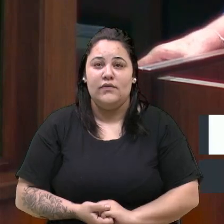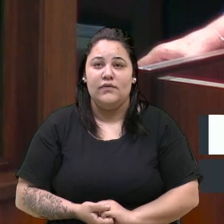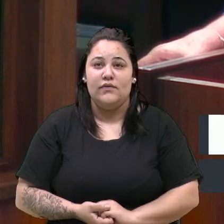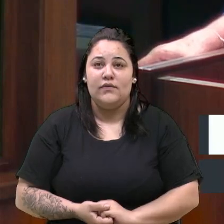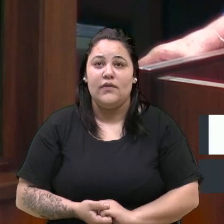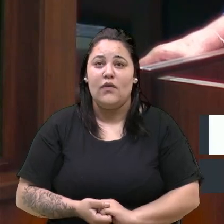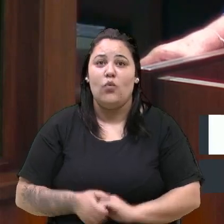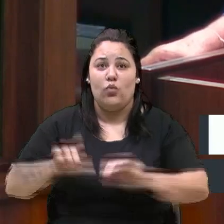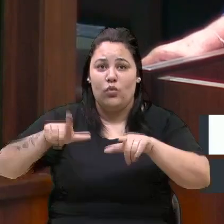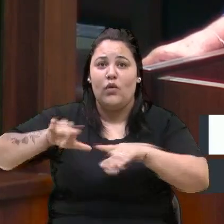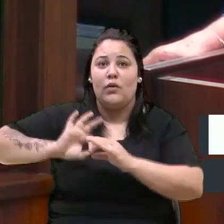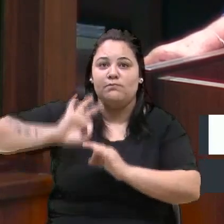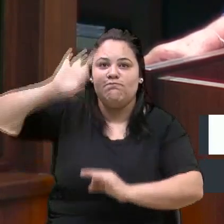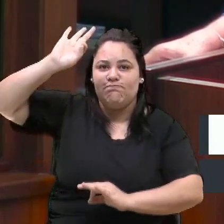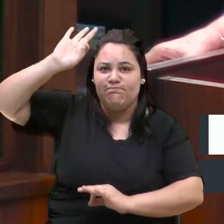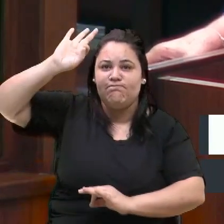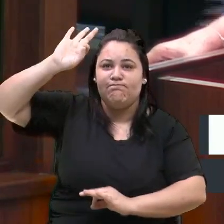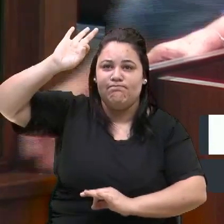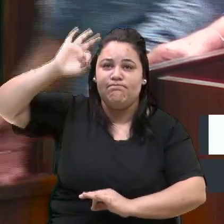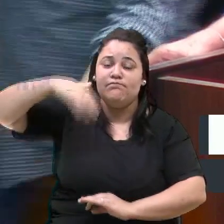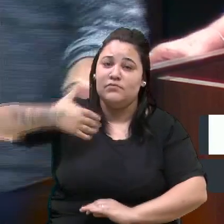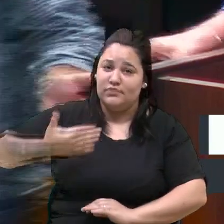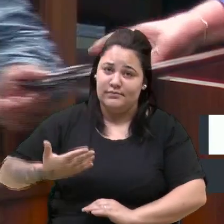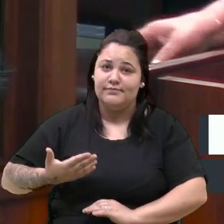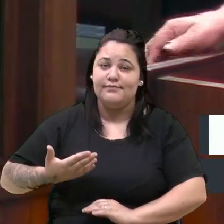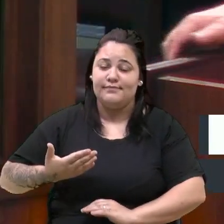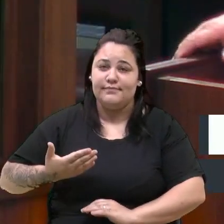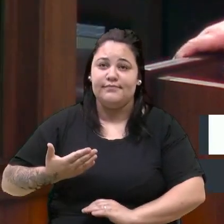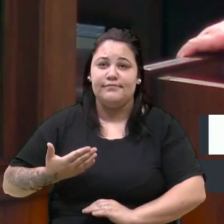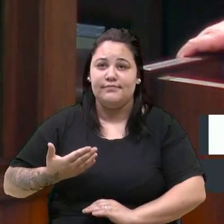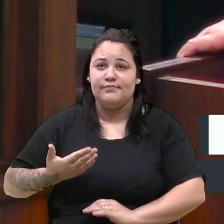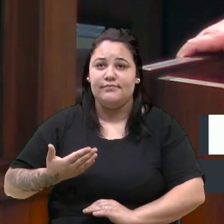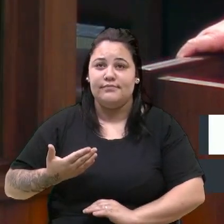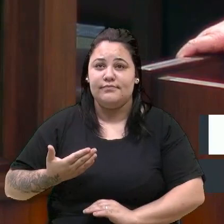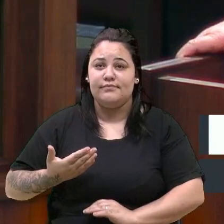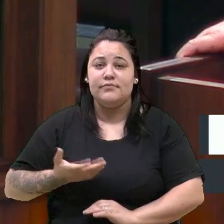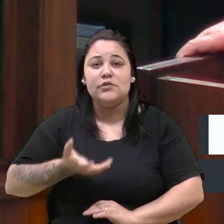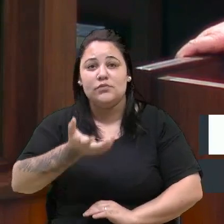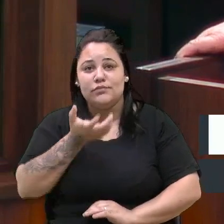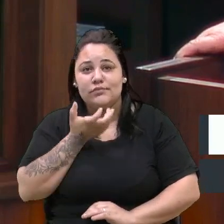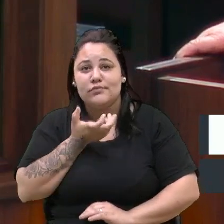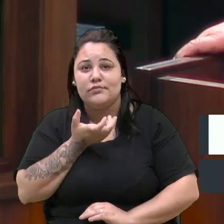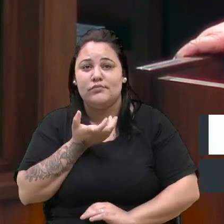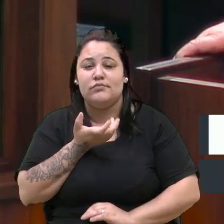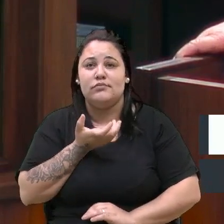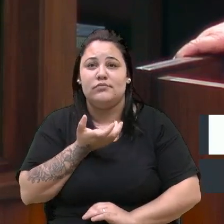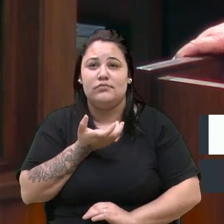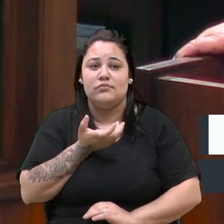alto, né? Então, eu